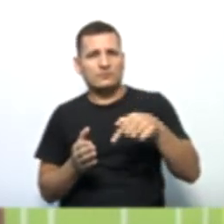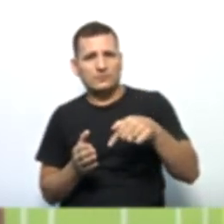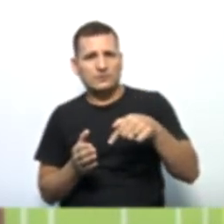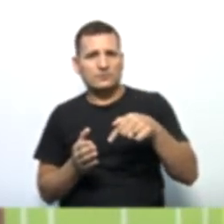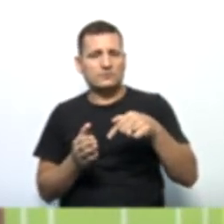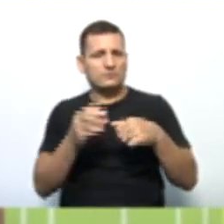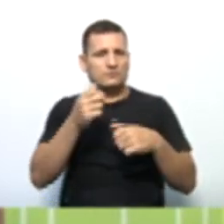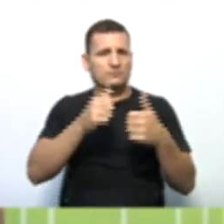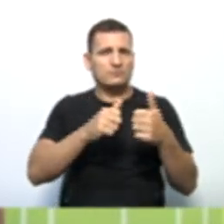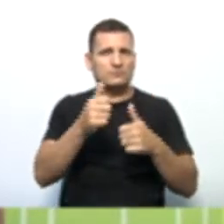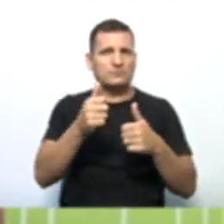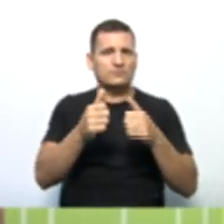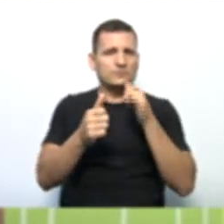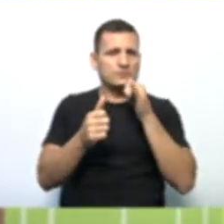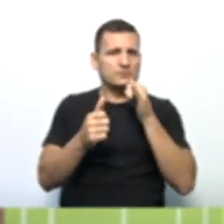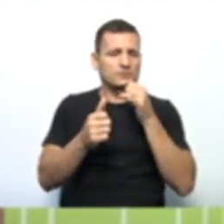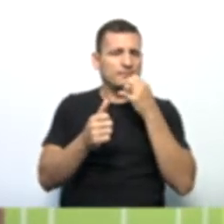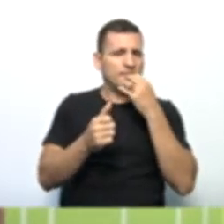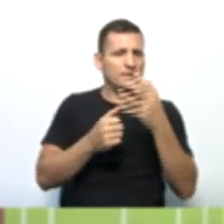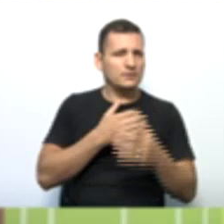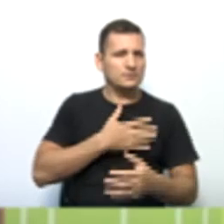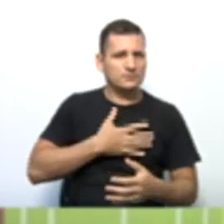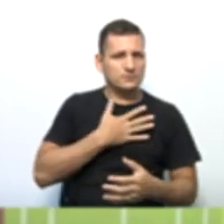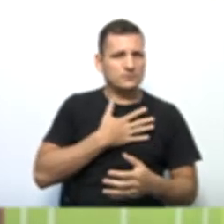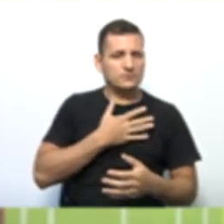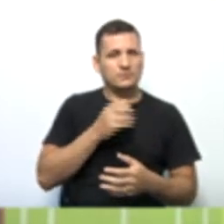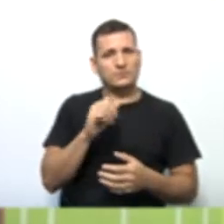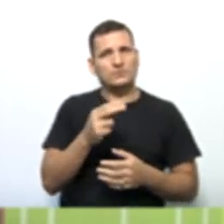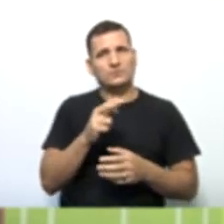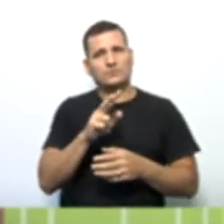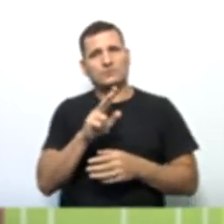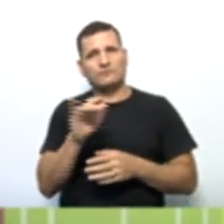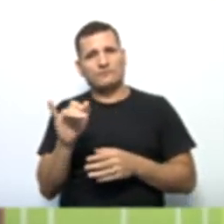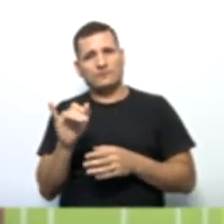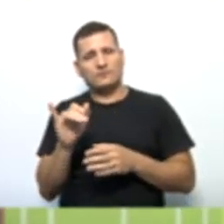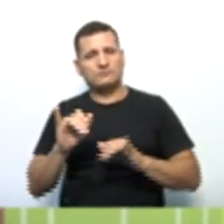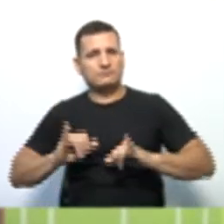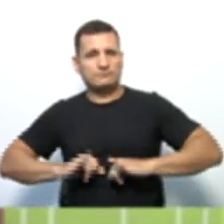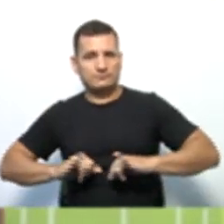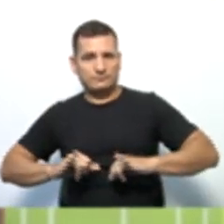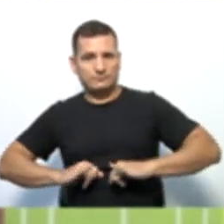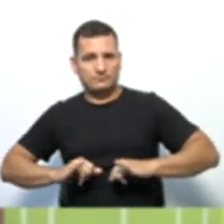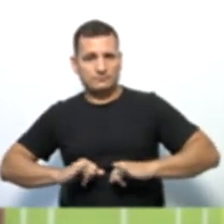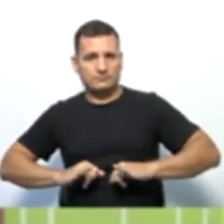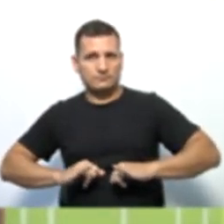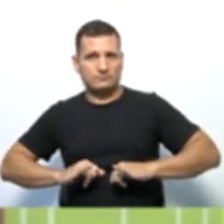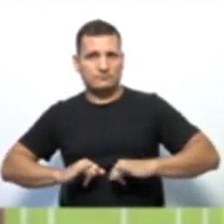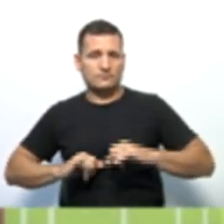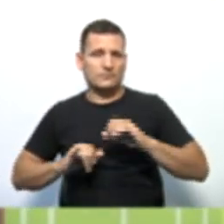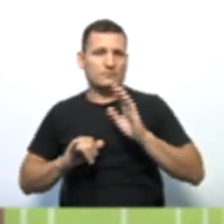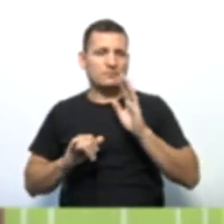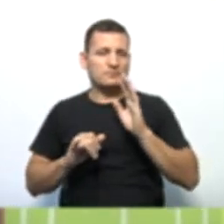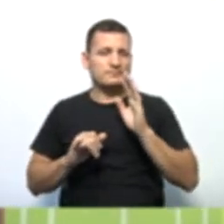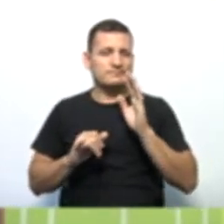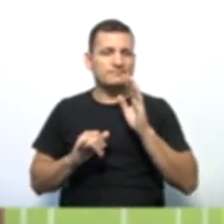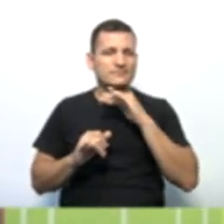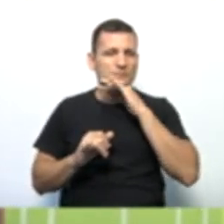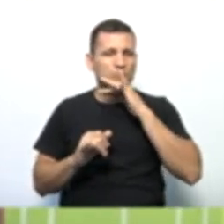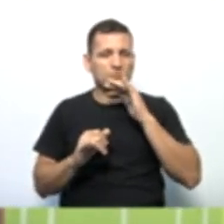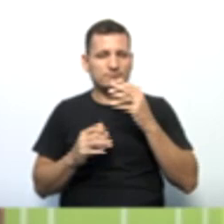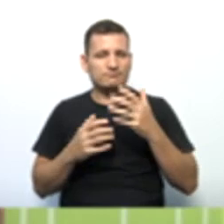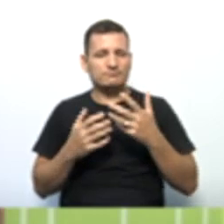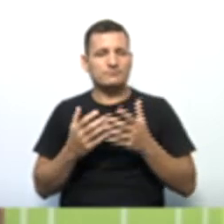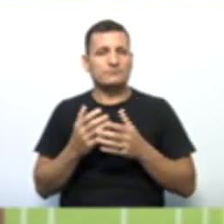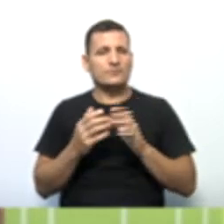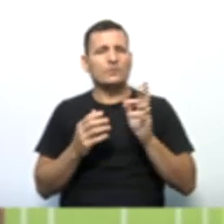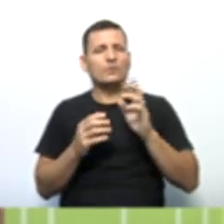se vai produzir felicidade, ou se essa consequência vai produzir sofrimento, se vai produzir mal-estar. Qual das duas correntes